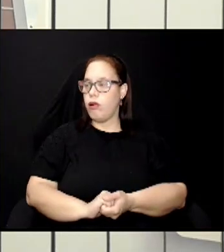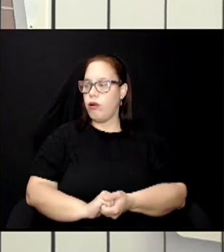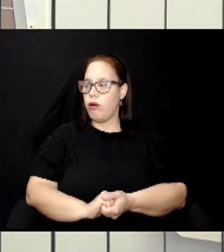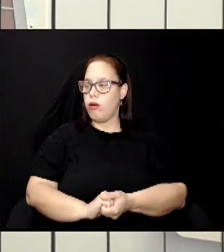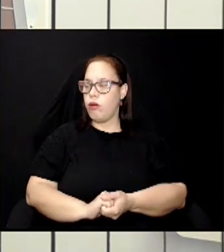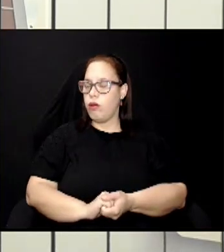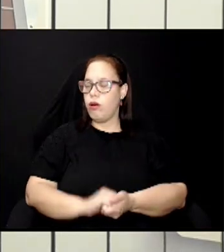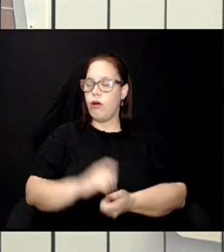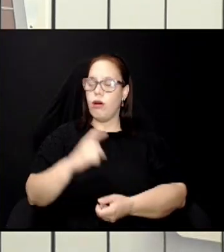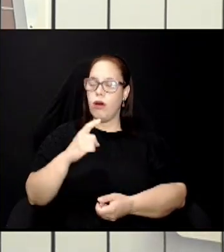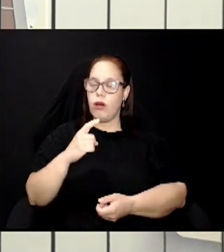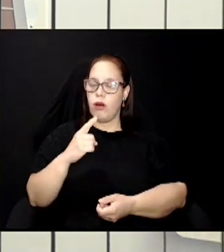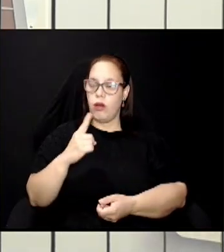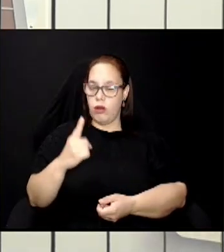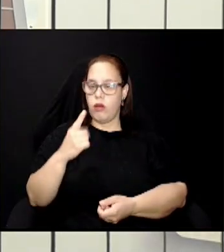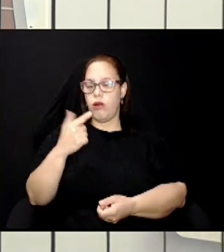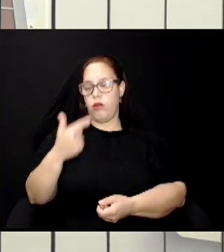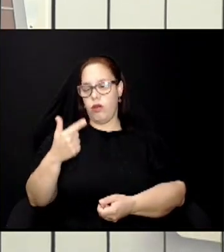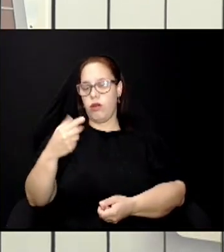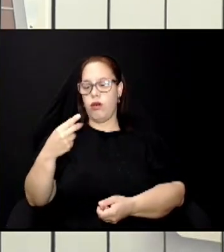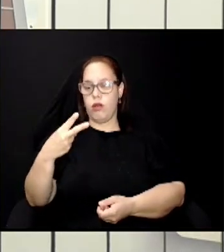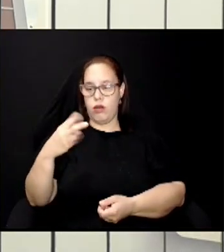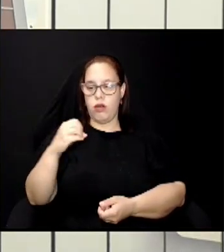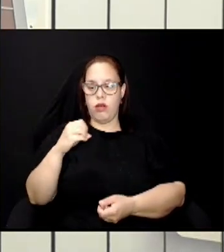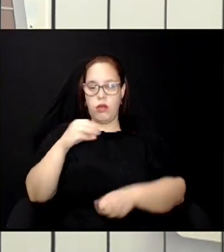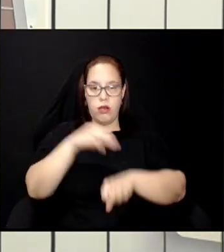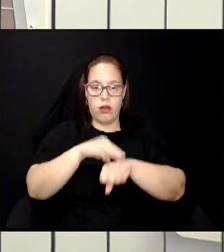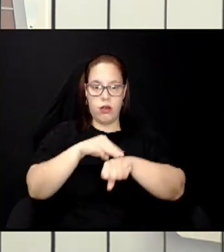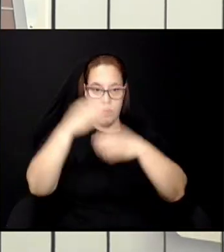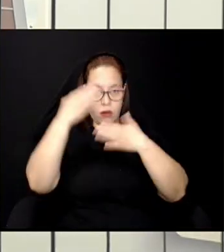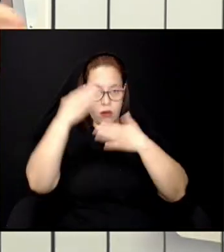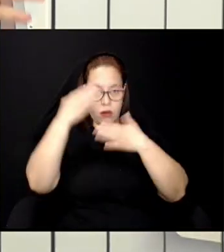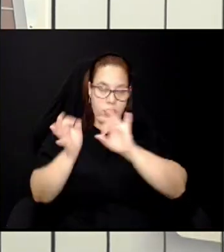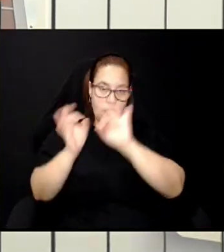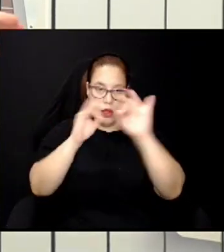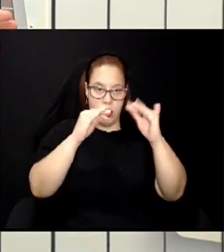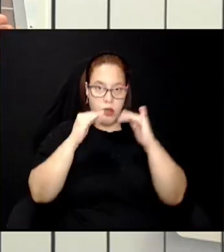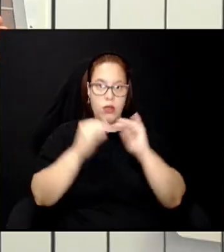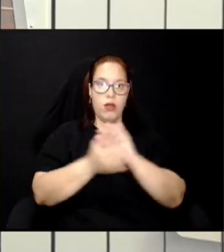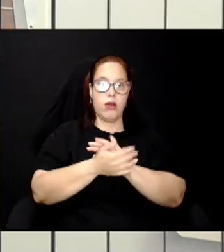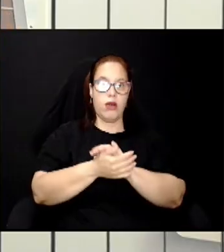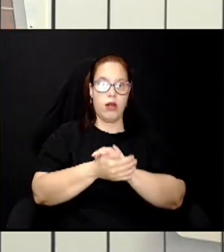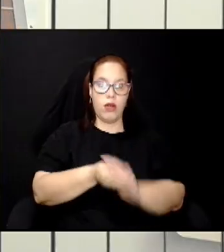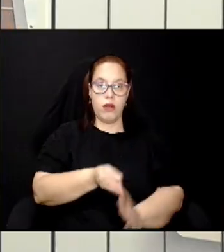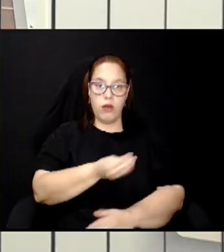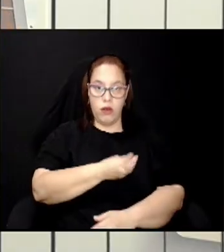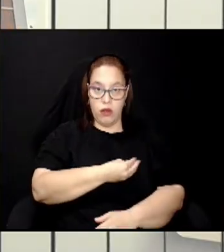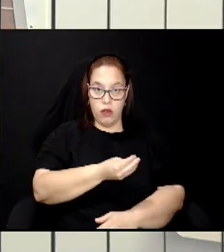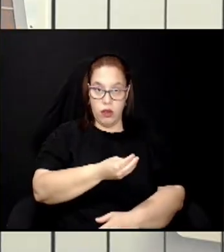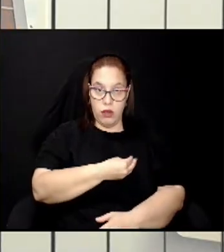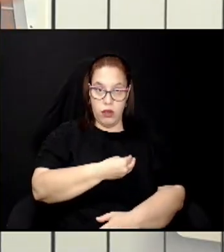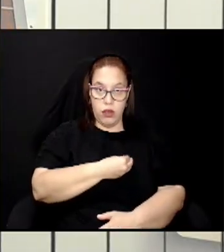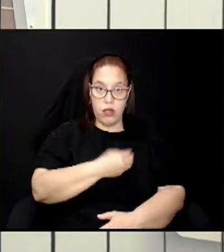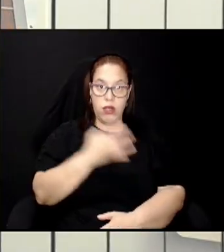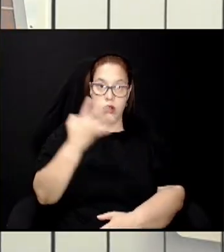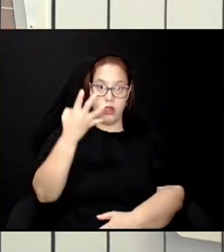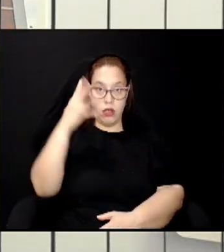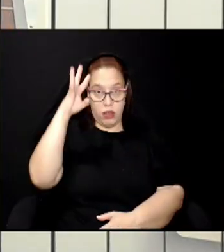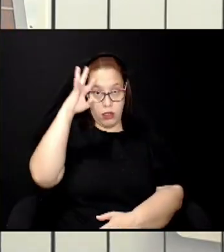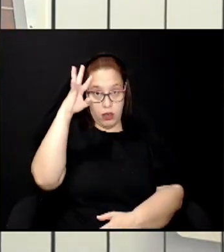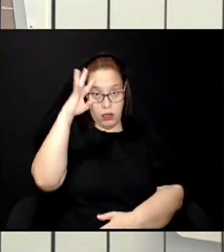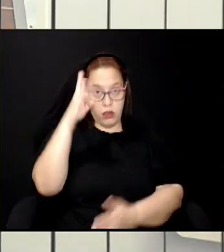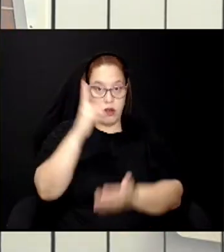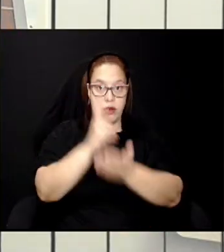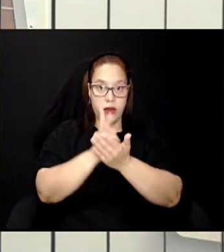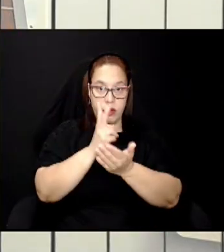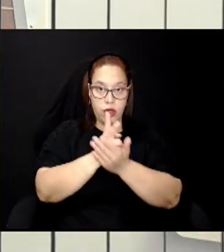12:00 mais 20 minutos. Muito obrigado pela sua companhia, pela sua audiência. Estamos ao vivo nesta quarta-feira e a gente segue aqui